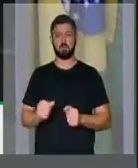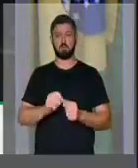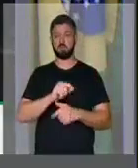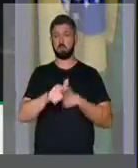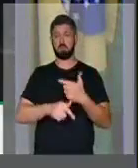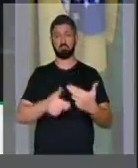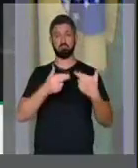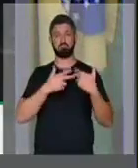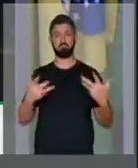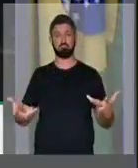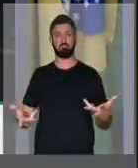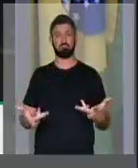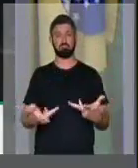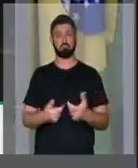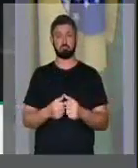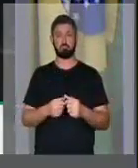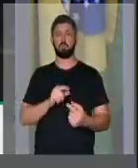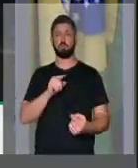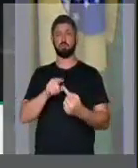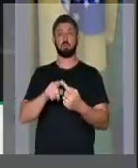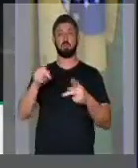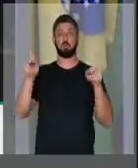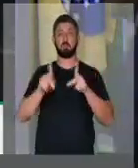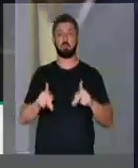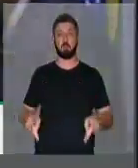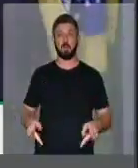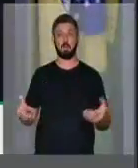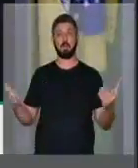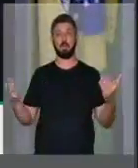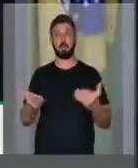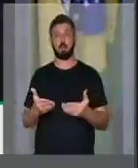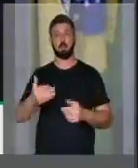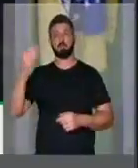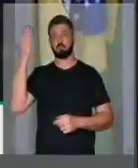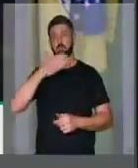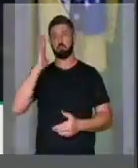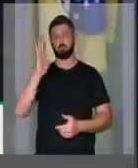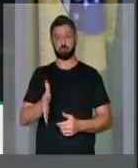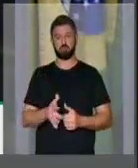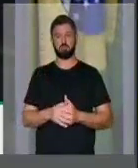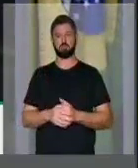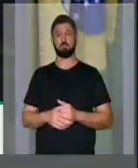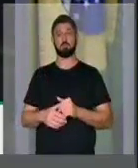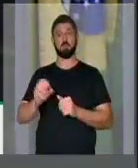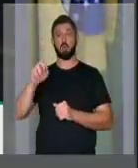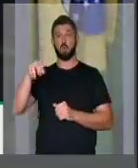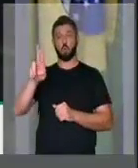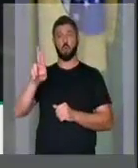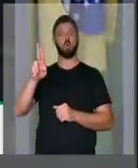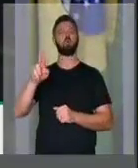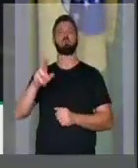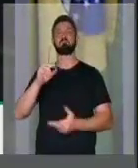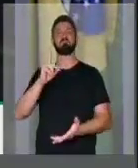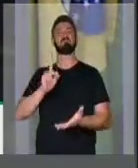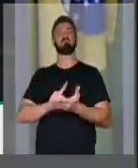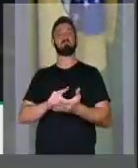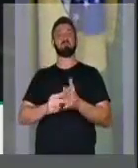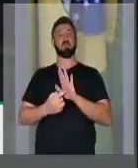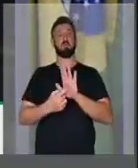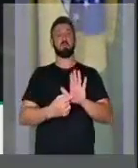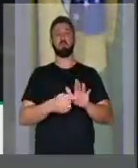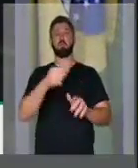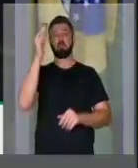exemplar papel de missão de paz, agora atestada pelas próprias Nações Unidas, o que mostra